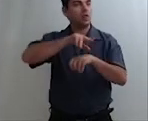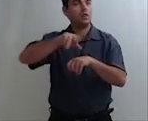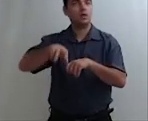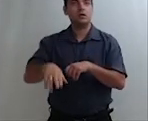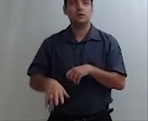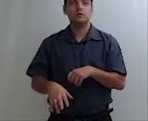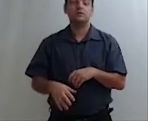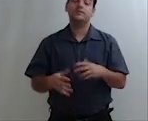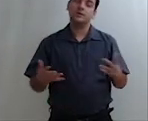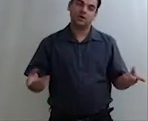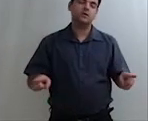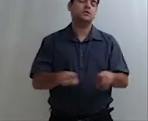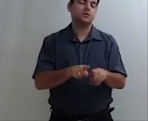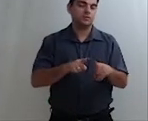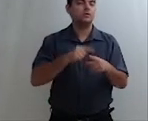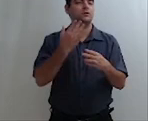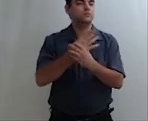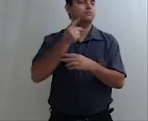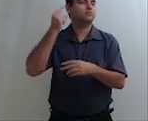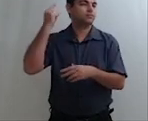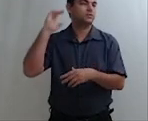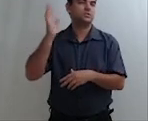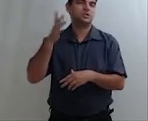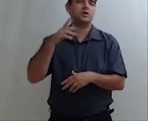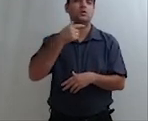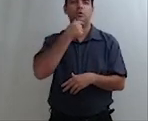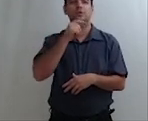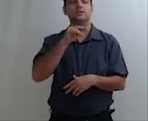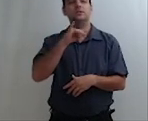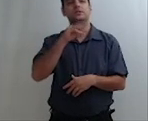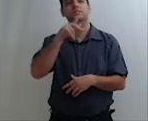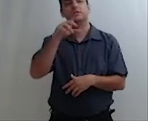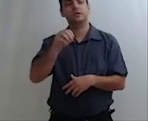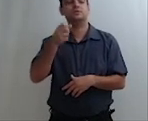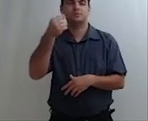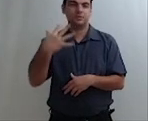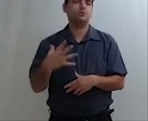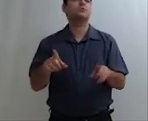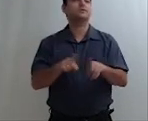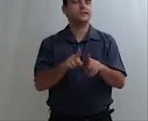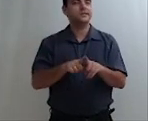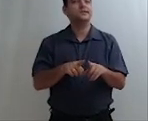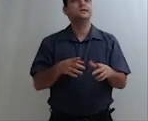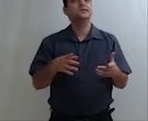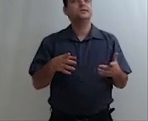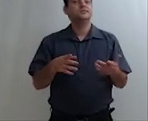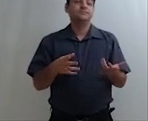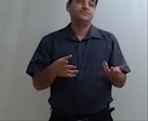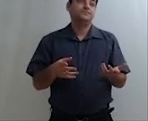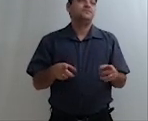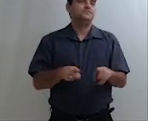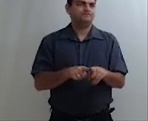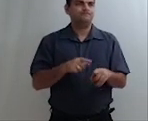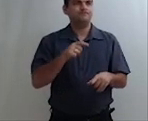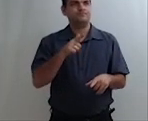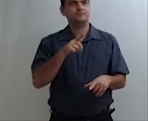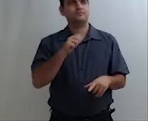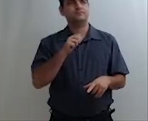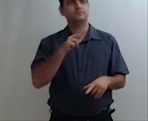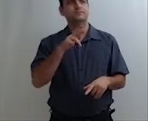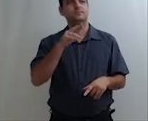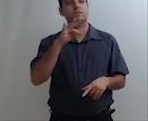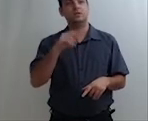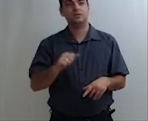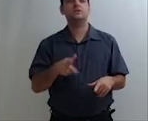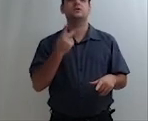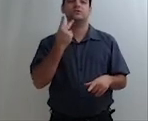precedentes mencionados aqui pelo Dr Thiago Eh também precedentes eh da da Ministra Laurita do ministro